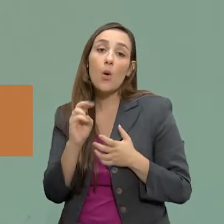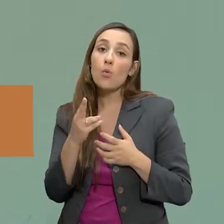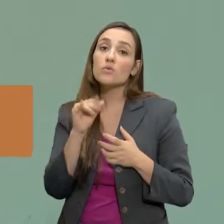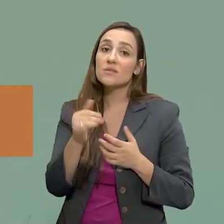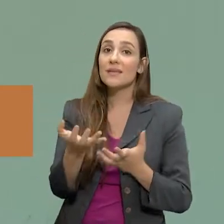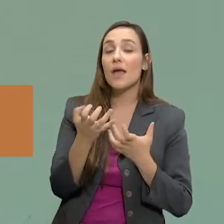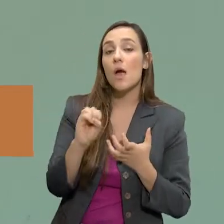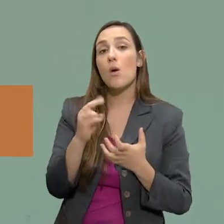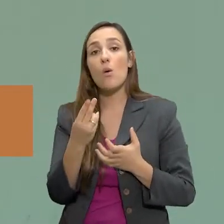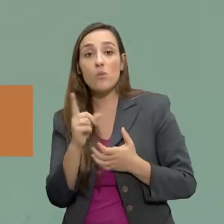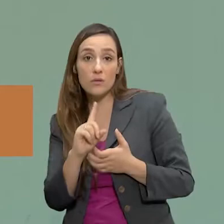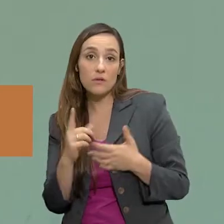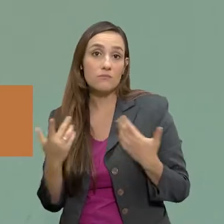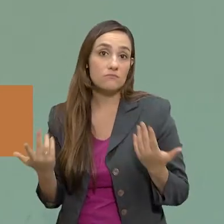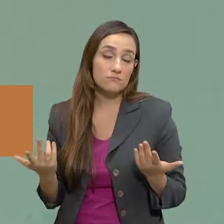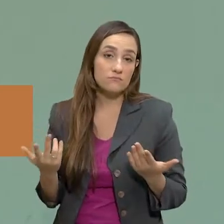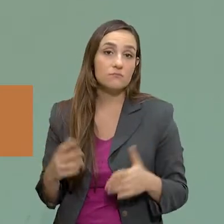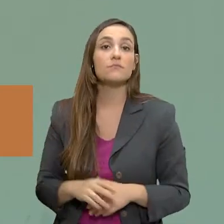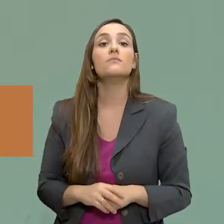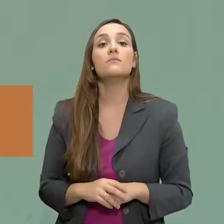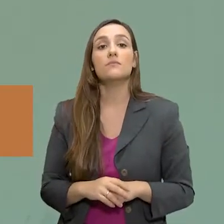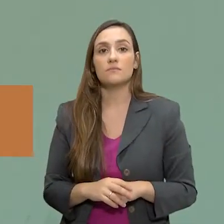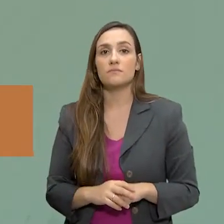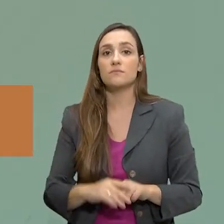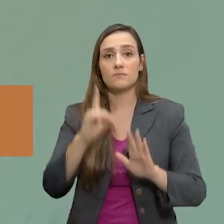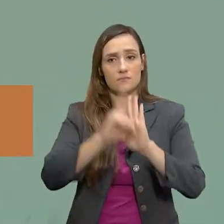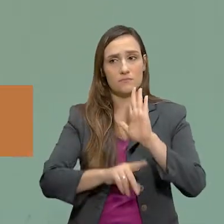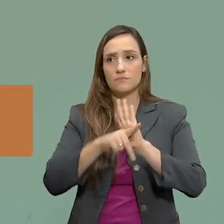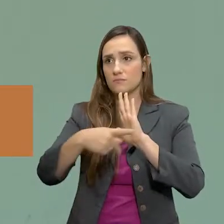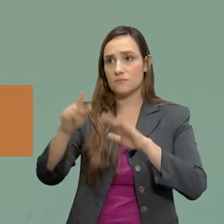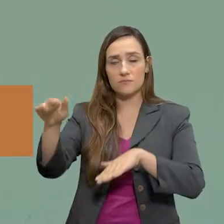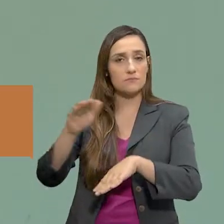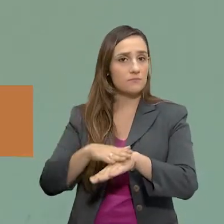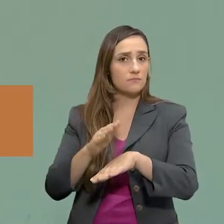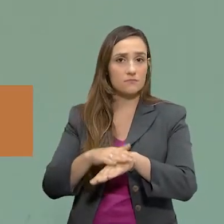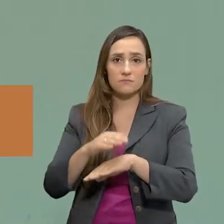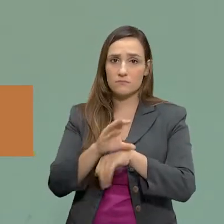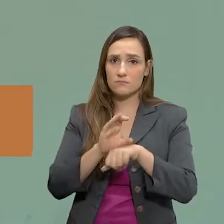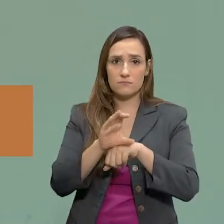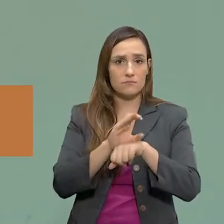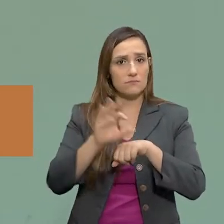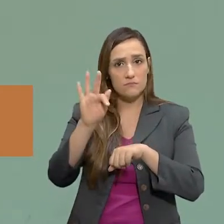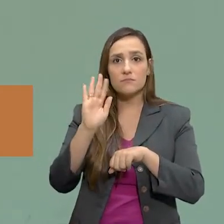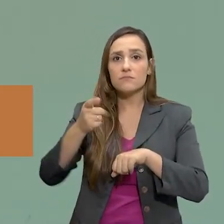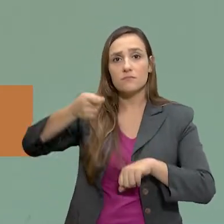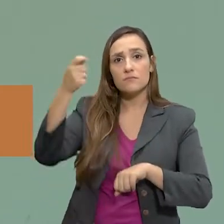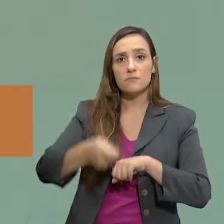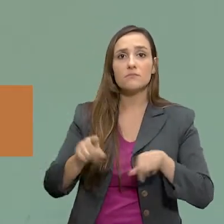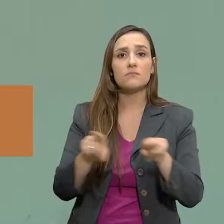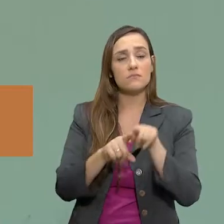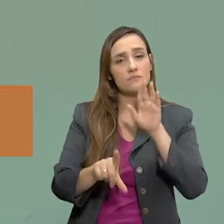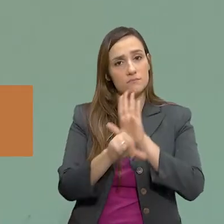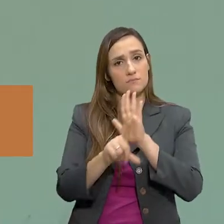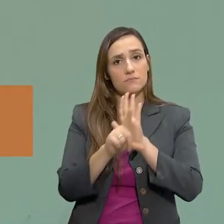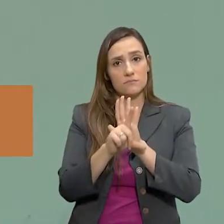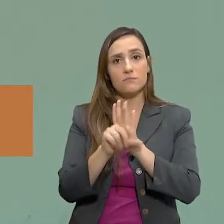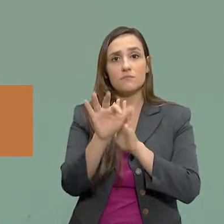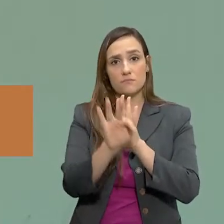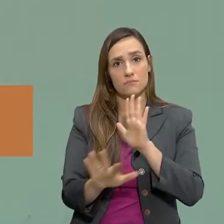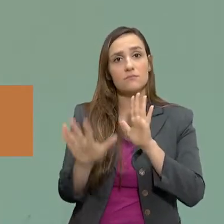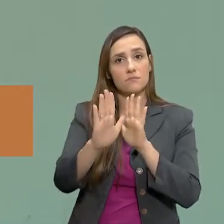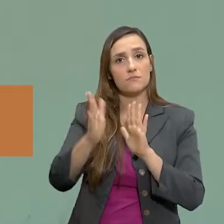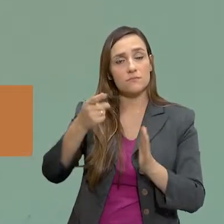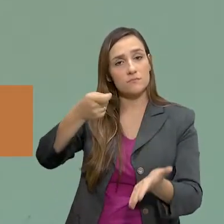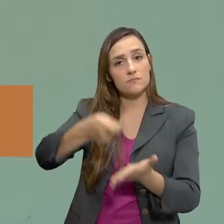mesmo ter filhos, né? Porque ela pode optar em não ser mãe. Isso é direito e garantido tanto pela Constituição Federal quanto pela